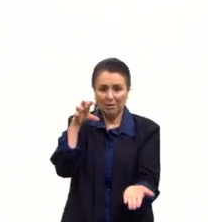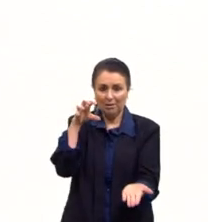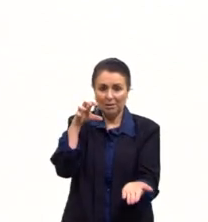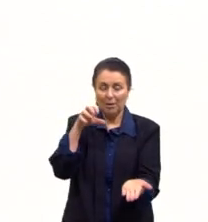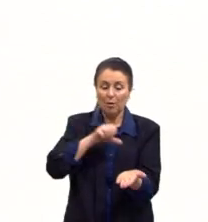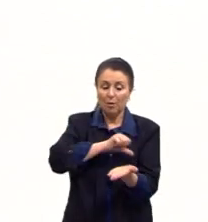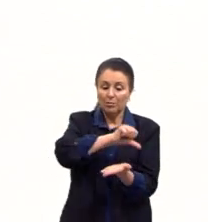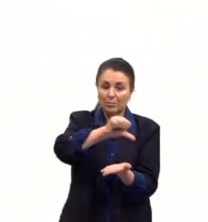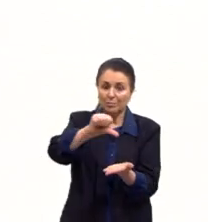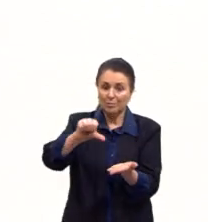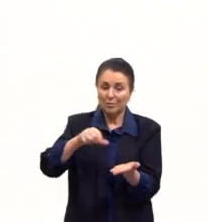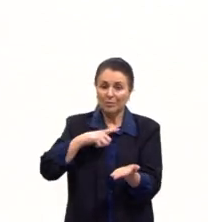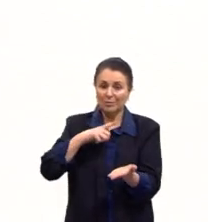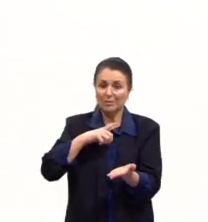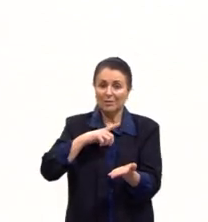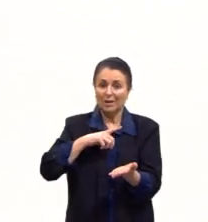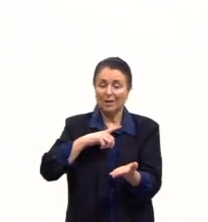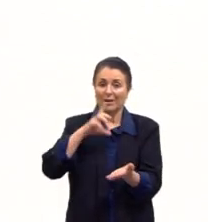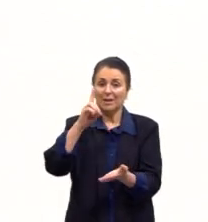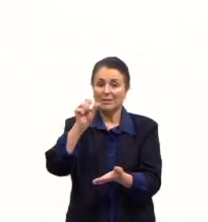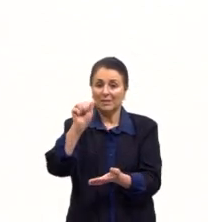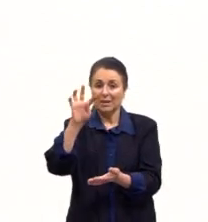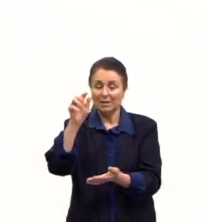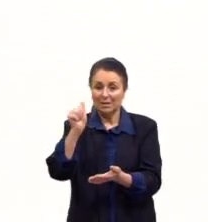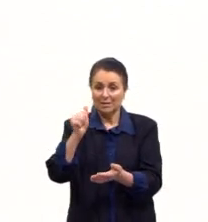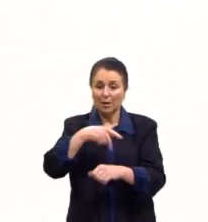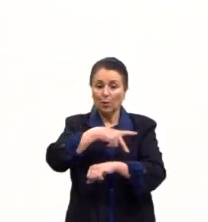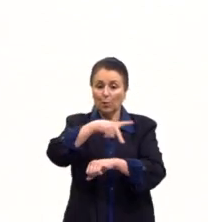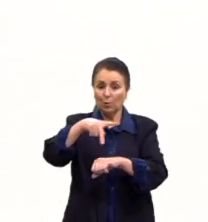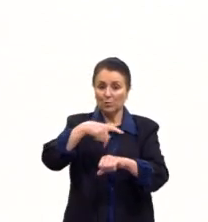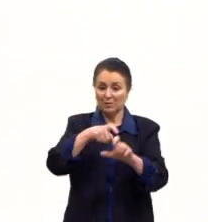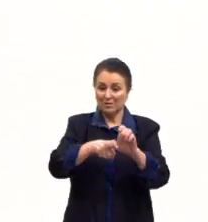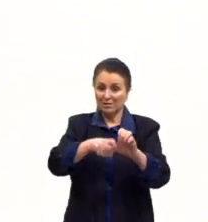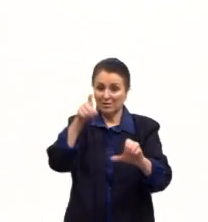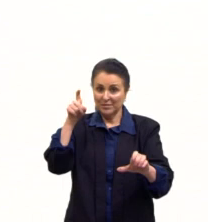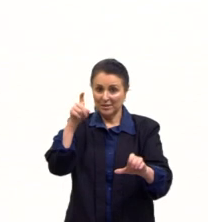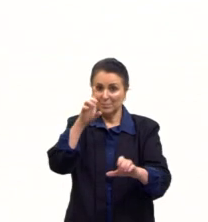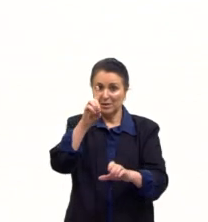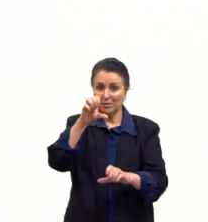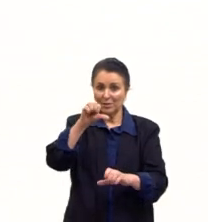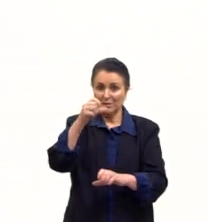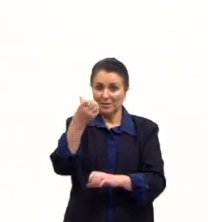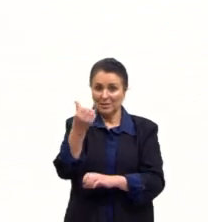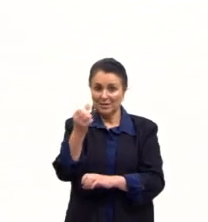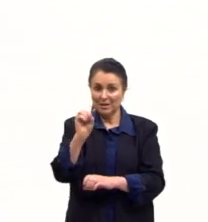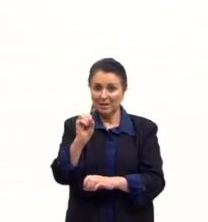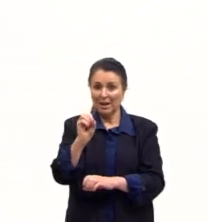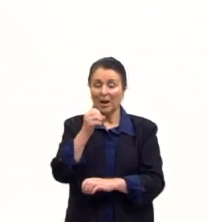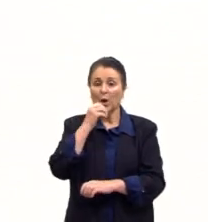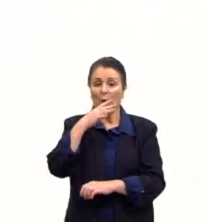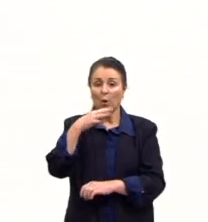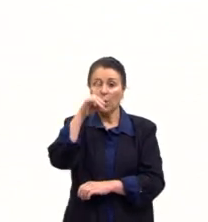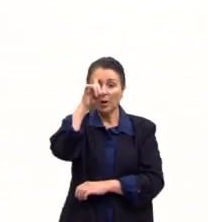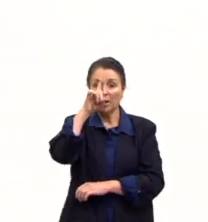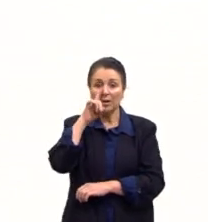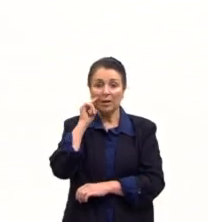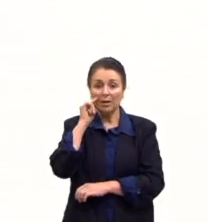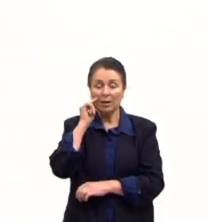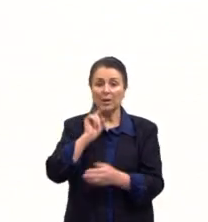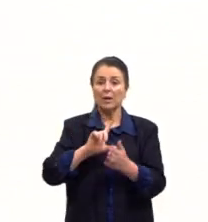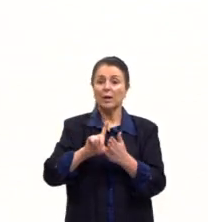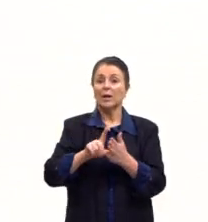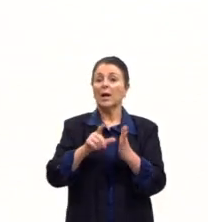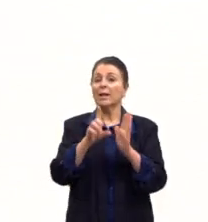mapa né das datas os países independentes até 1960 são esses sim amarelo tá pessoal Então a